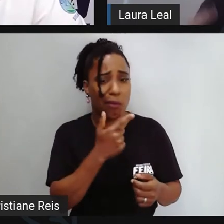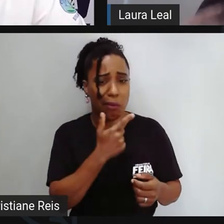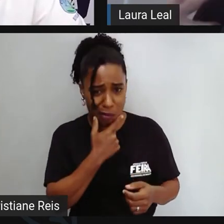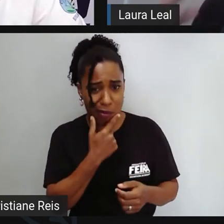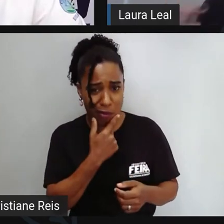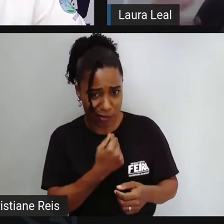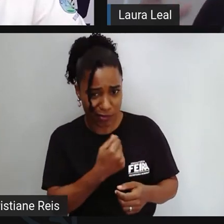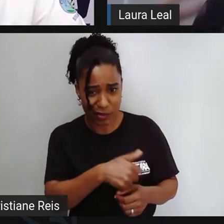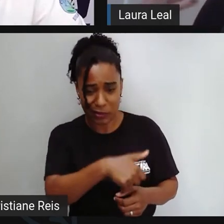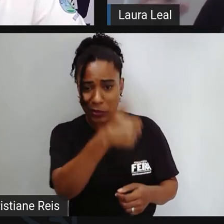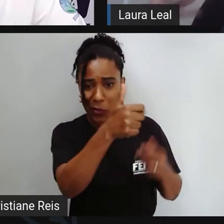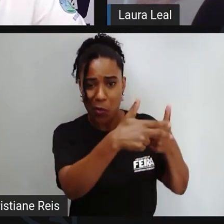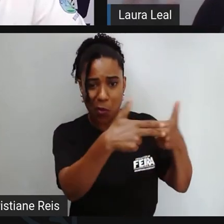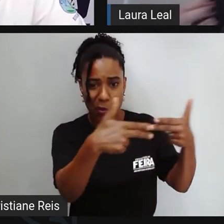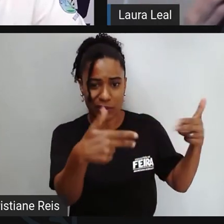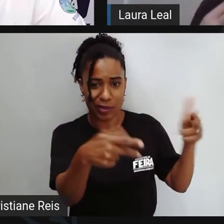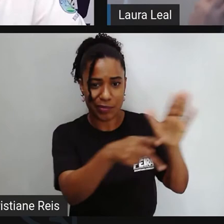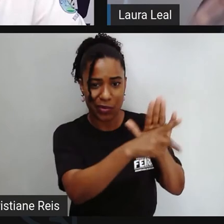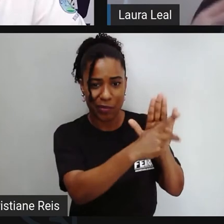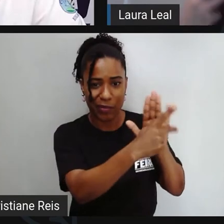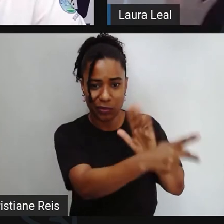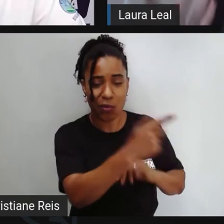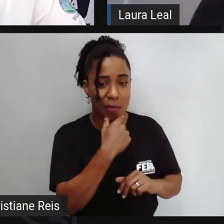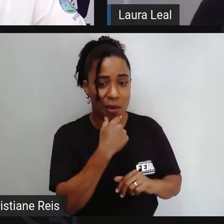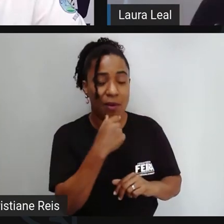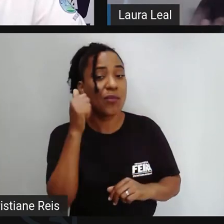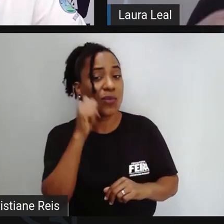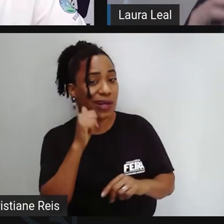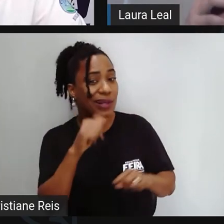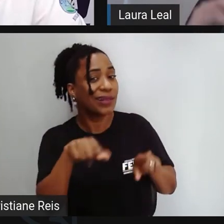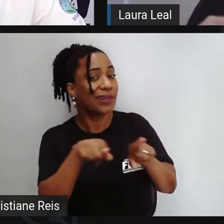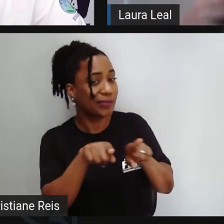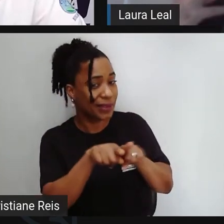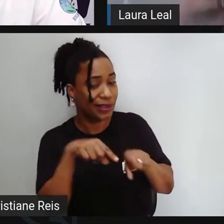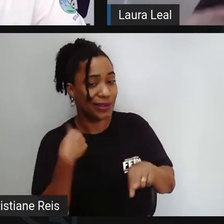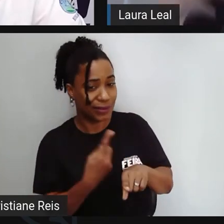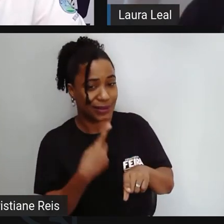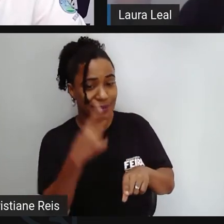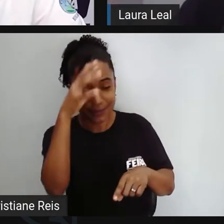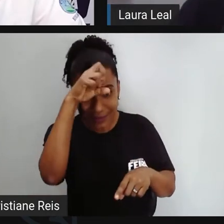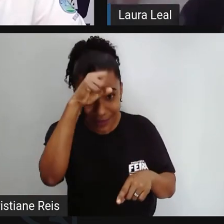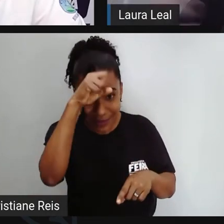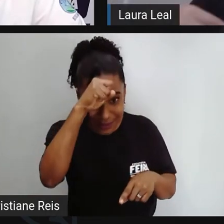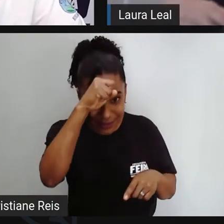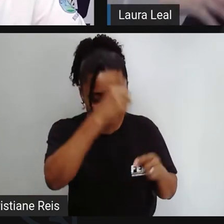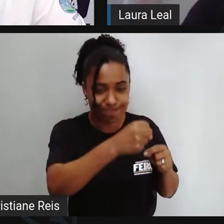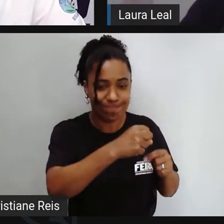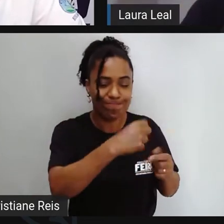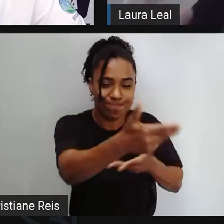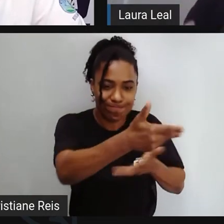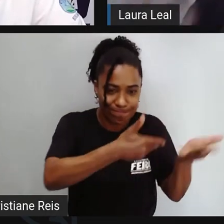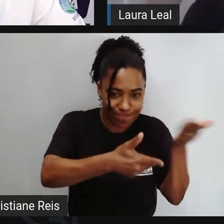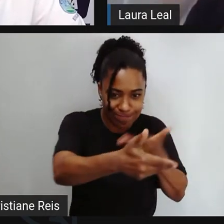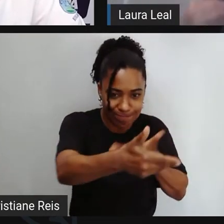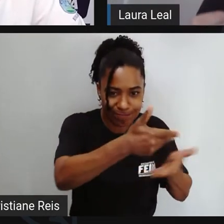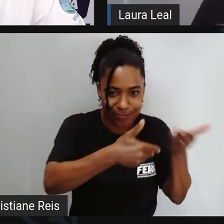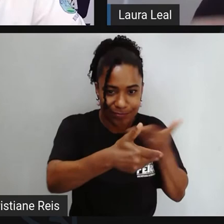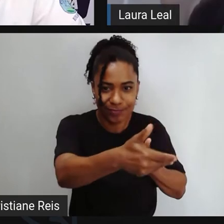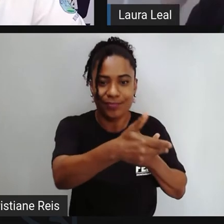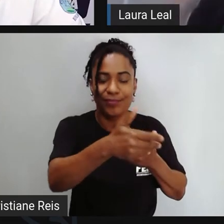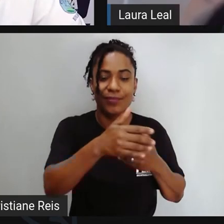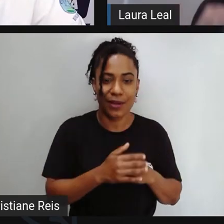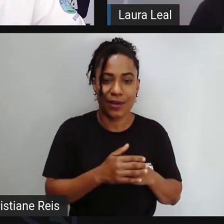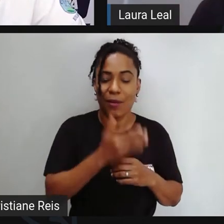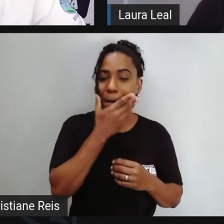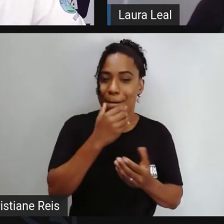mais valor a coisas do universo masculino, porque a gente é ensinada a colocar os nossos maridos, os nossos filhos em primeiro lugar e